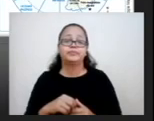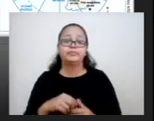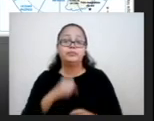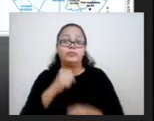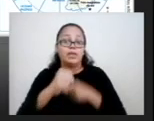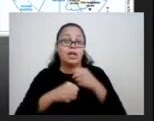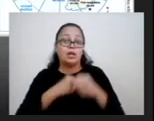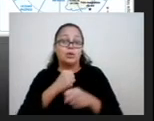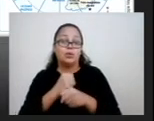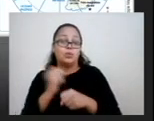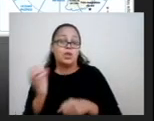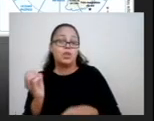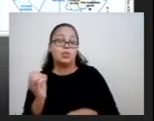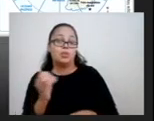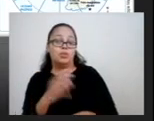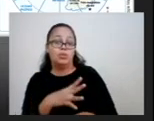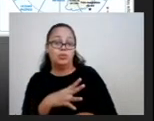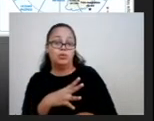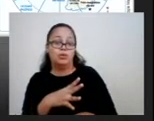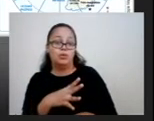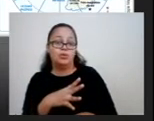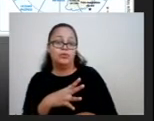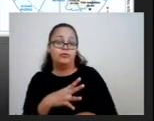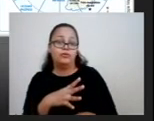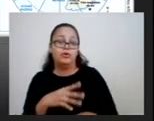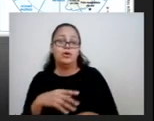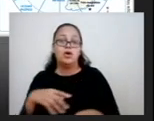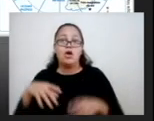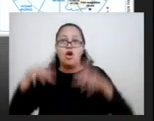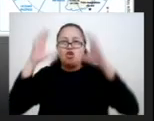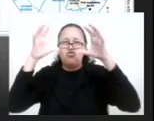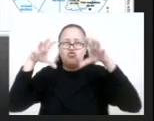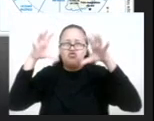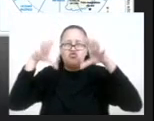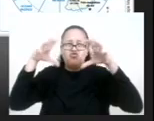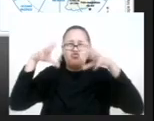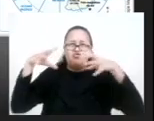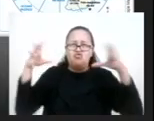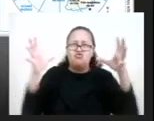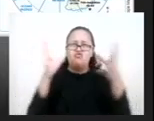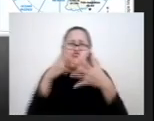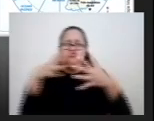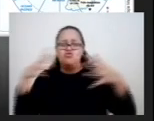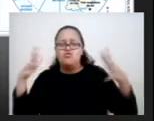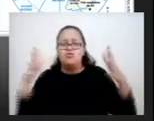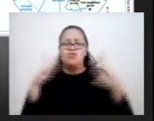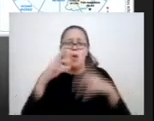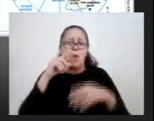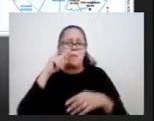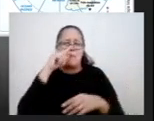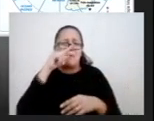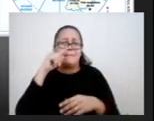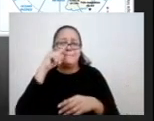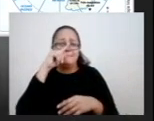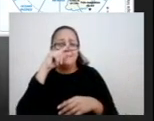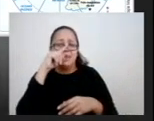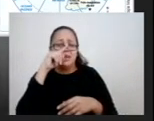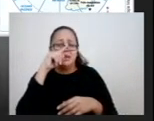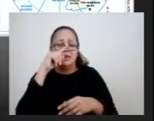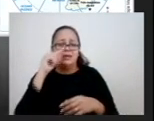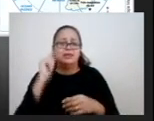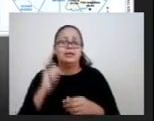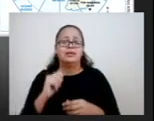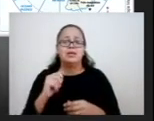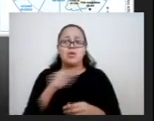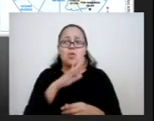Amir, em meio a uma tempestade aparentemente eterna. Então, aquela sensação de que nunca vai acabar aquele perigo terrível. Imagina você no meio do